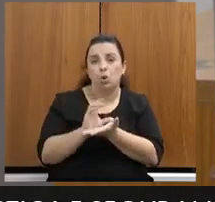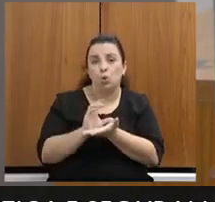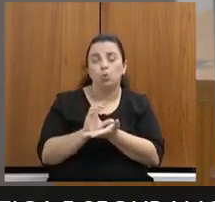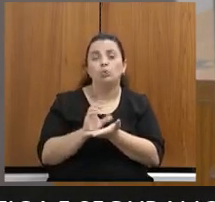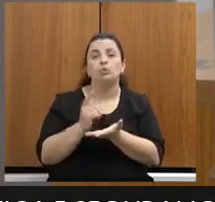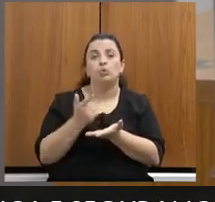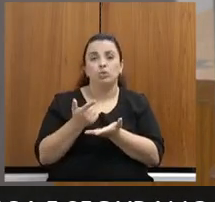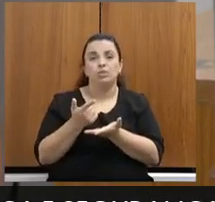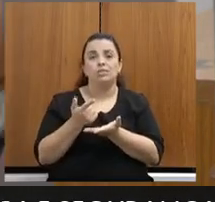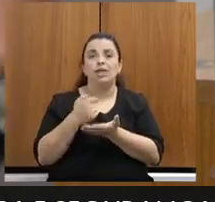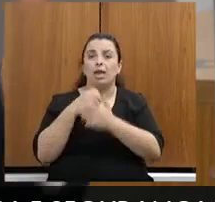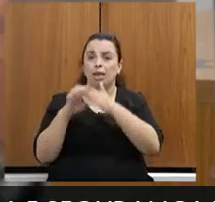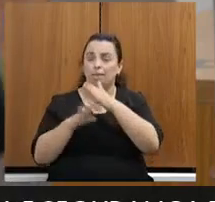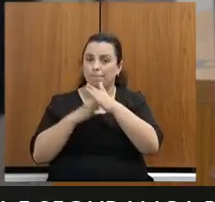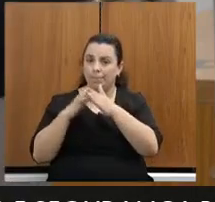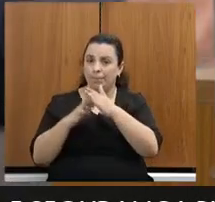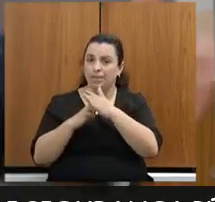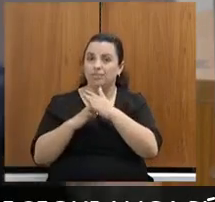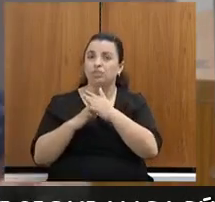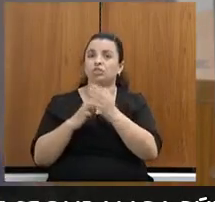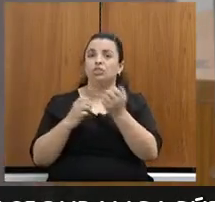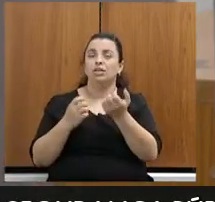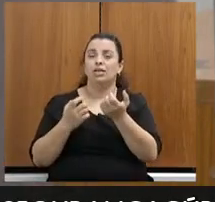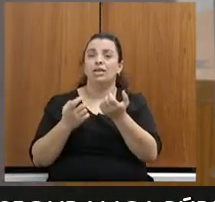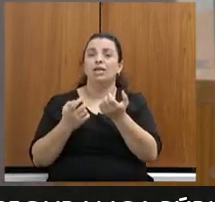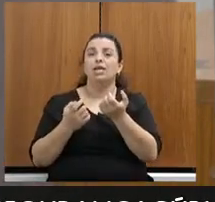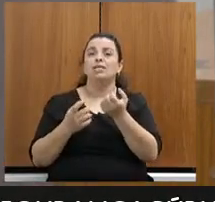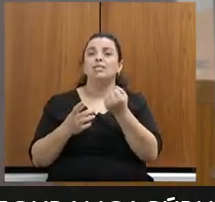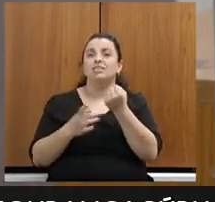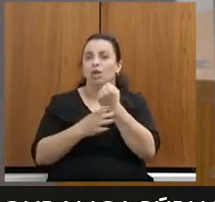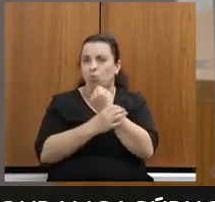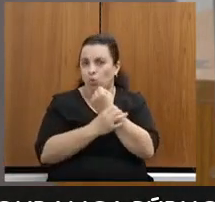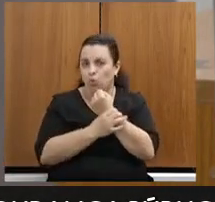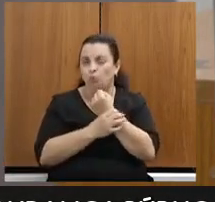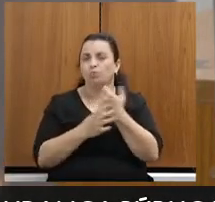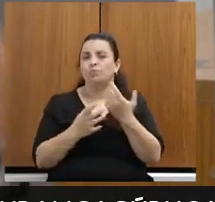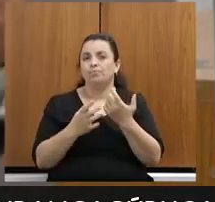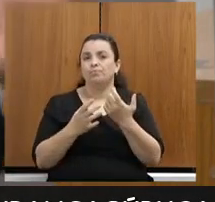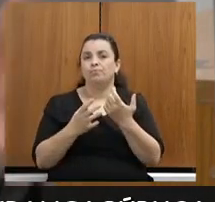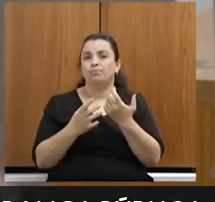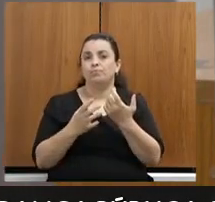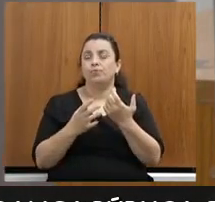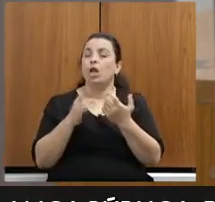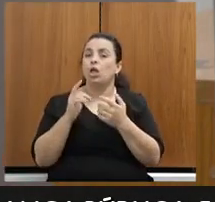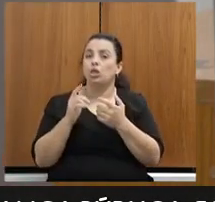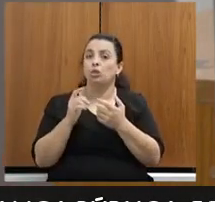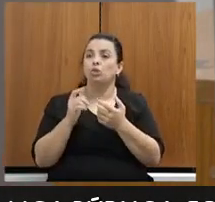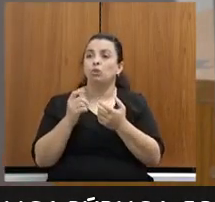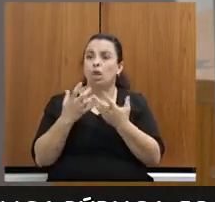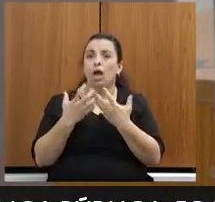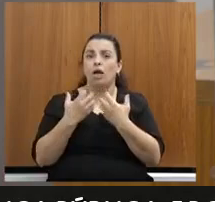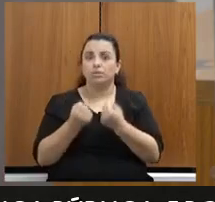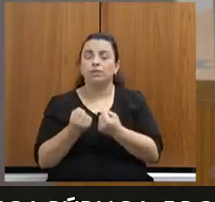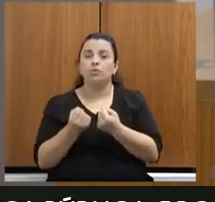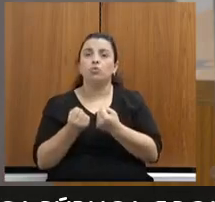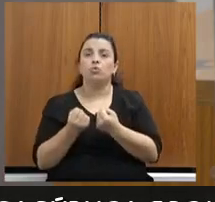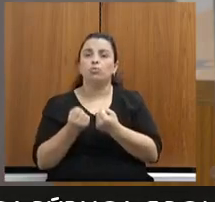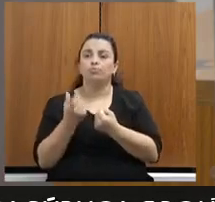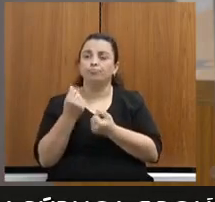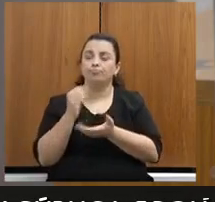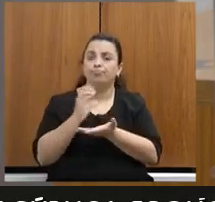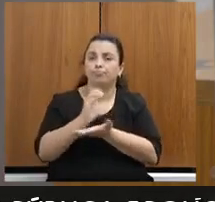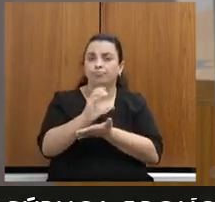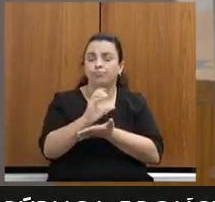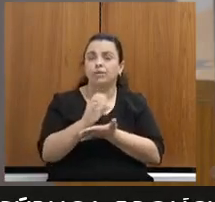é topou é voltar e eu fico assim impressionado porque a